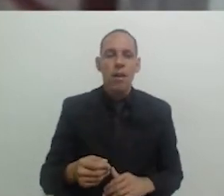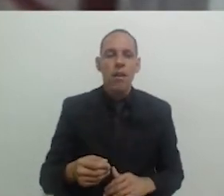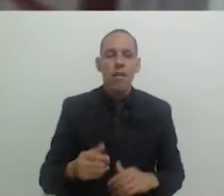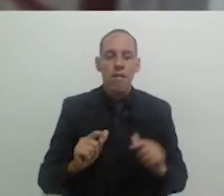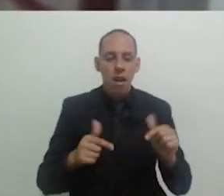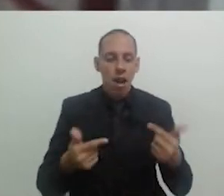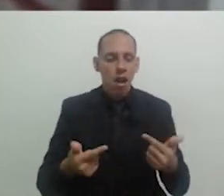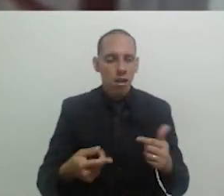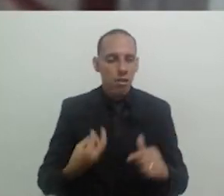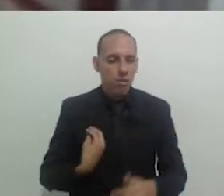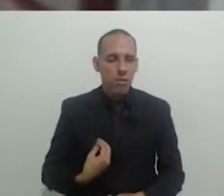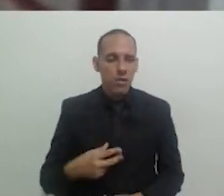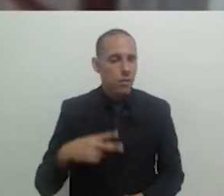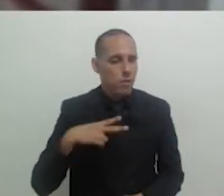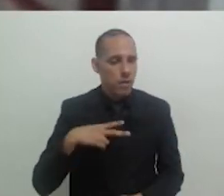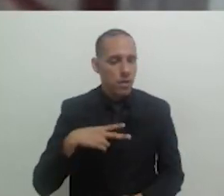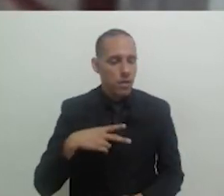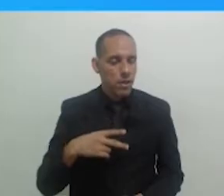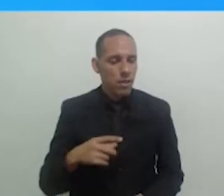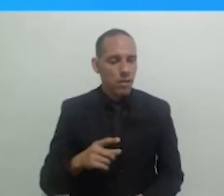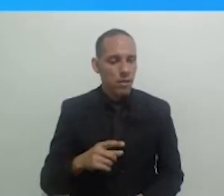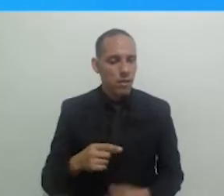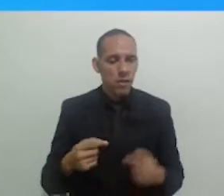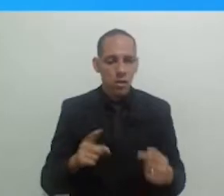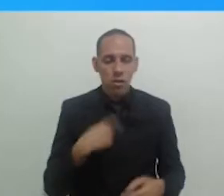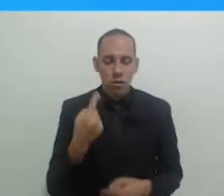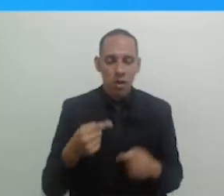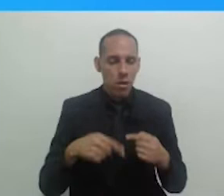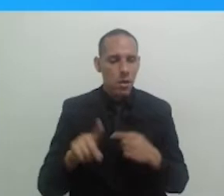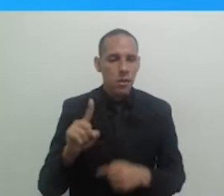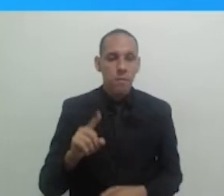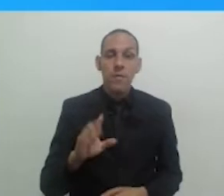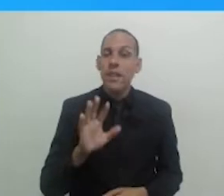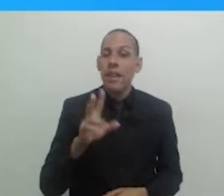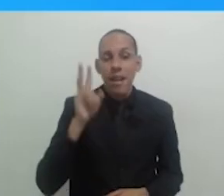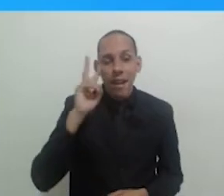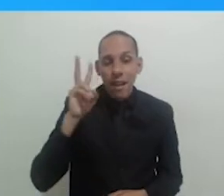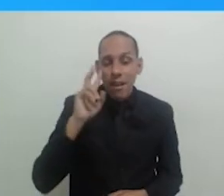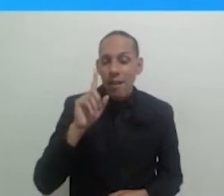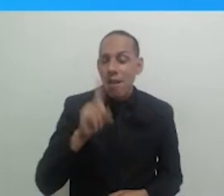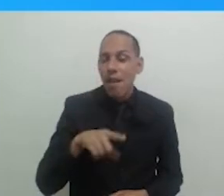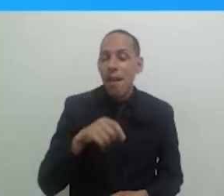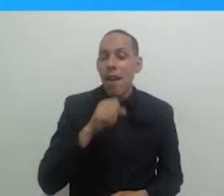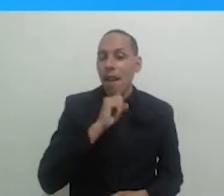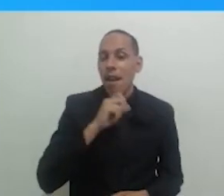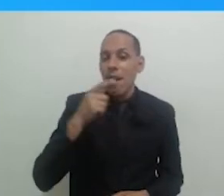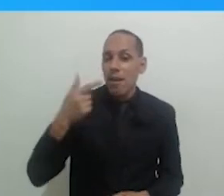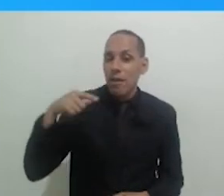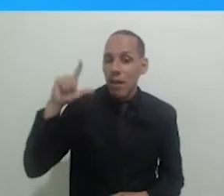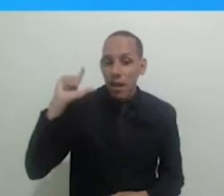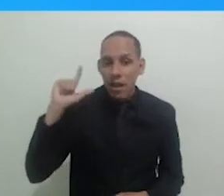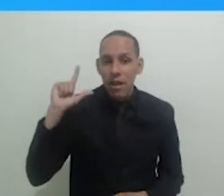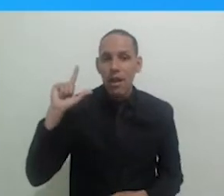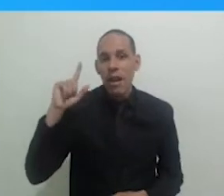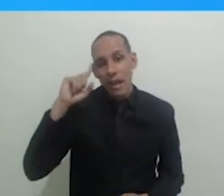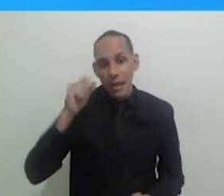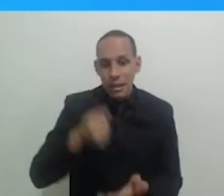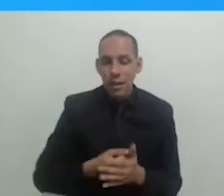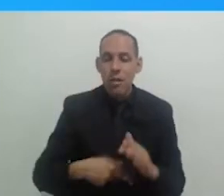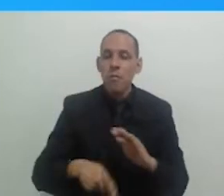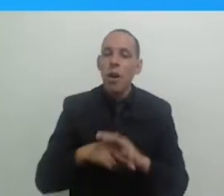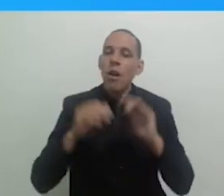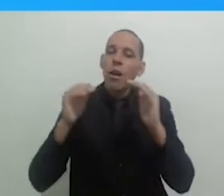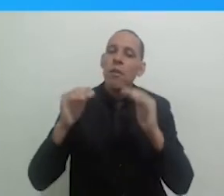caso, não. Vamos lembrar que essa era uma posição anterior à decisão do Supremo, quando diz que se